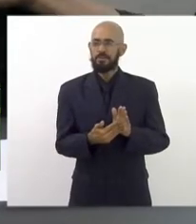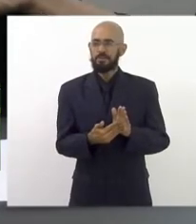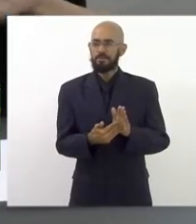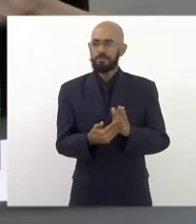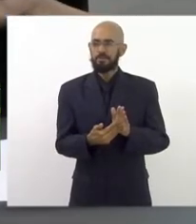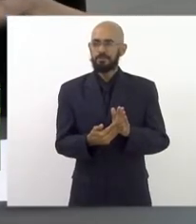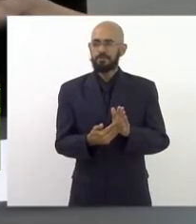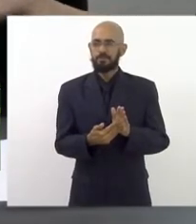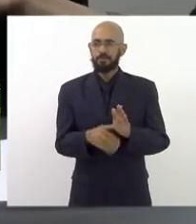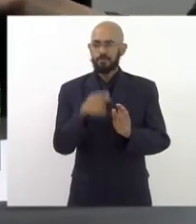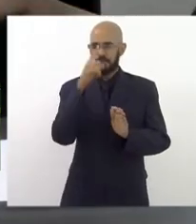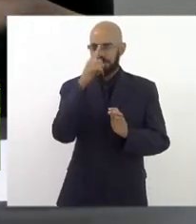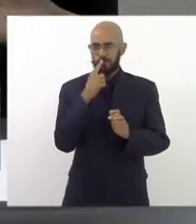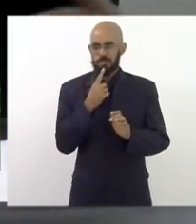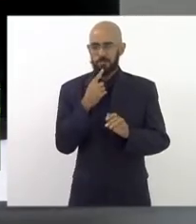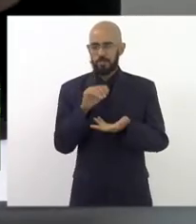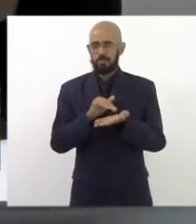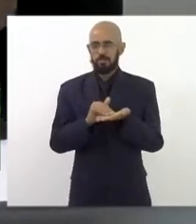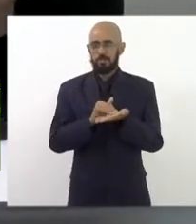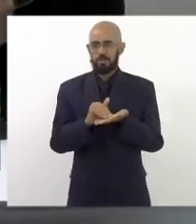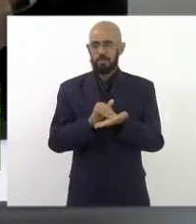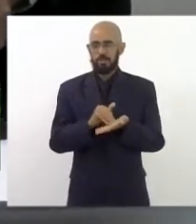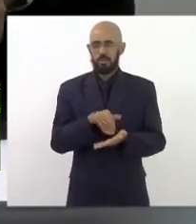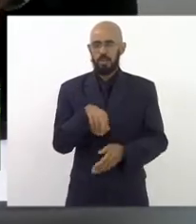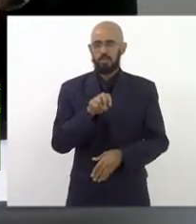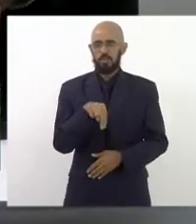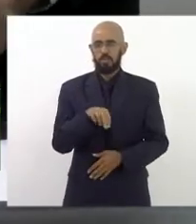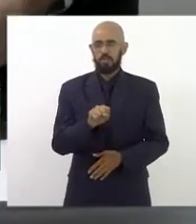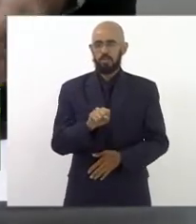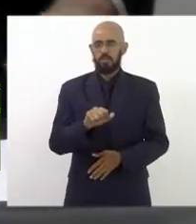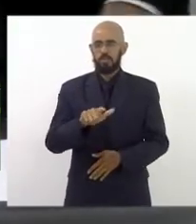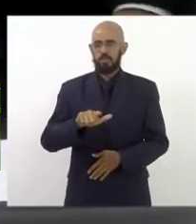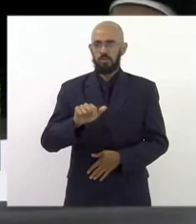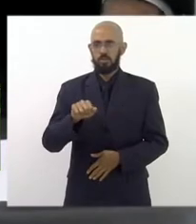a imagem do secretário Nelson Rocha